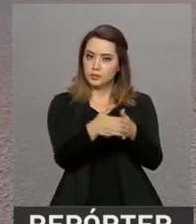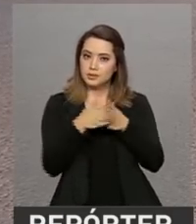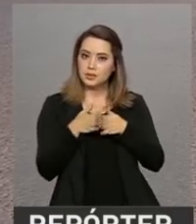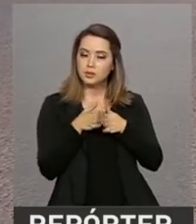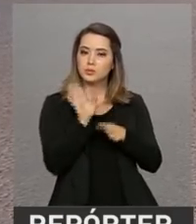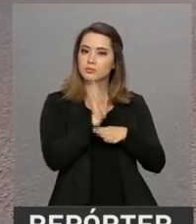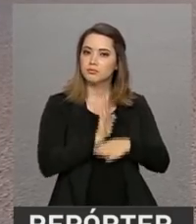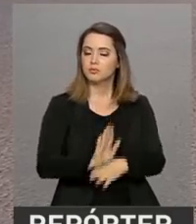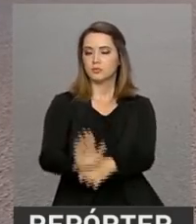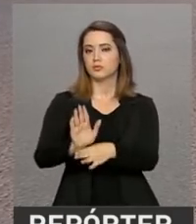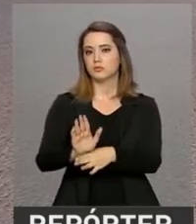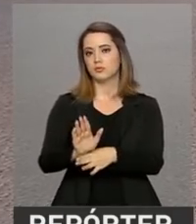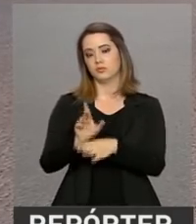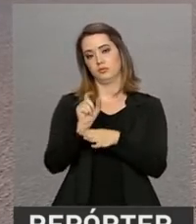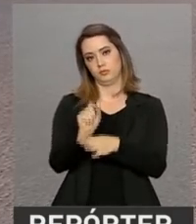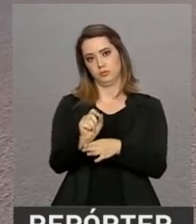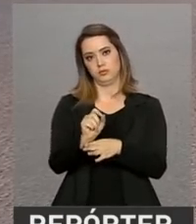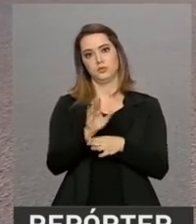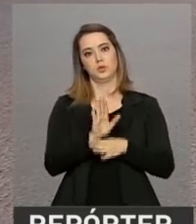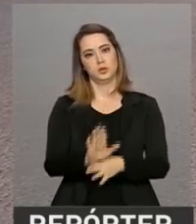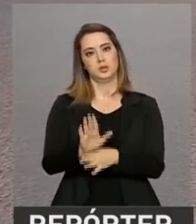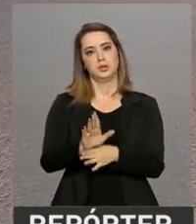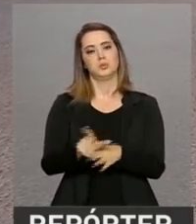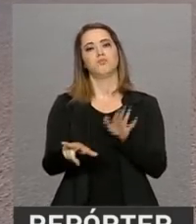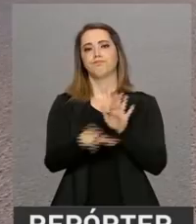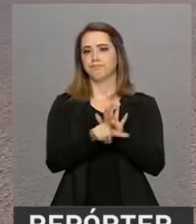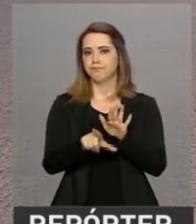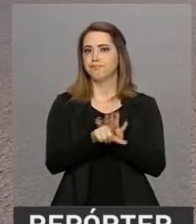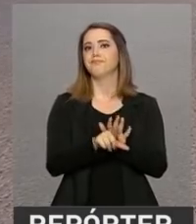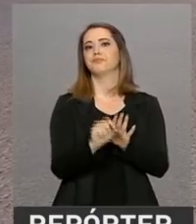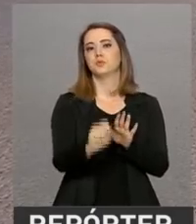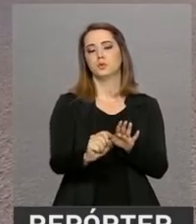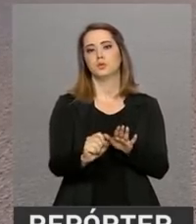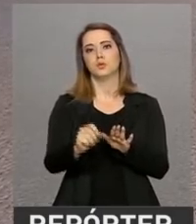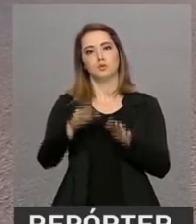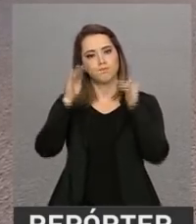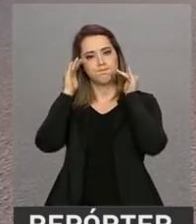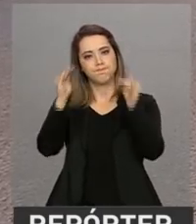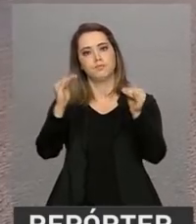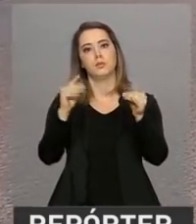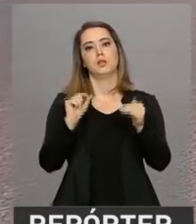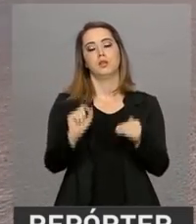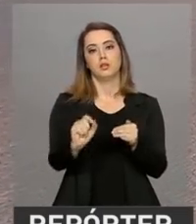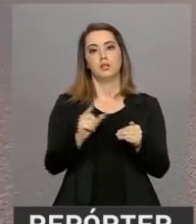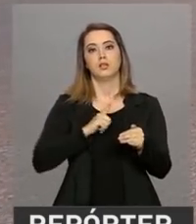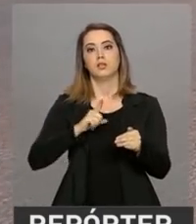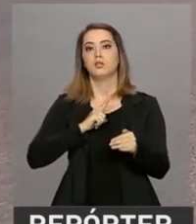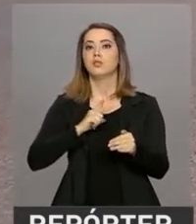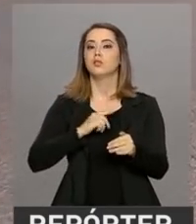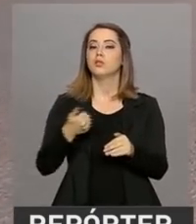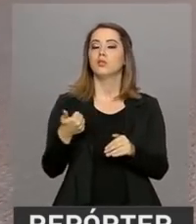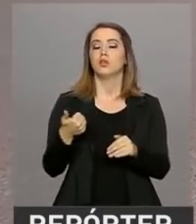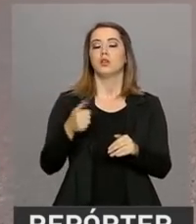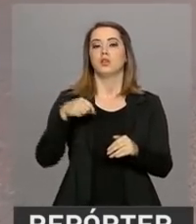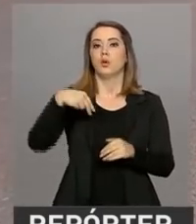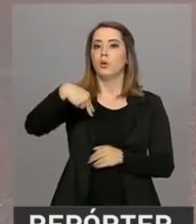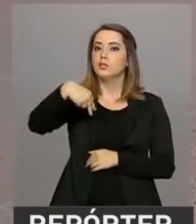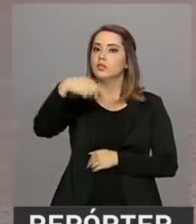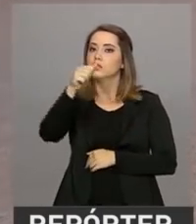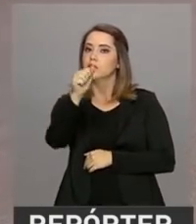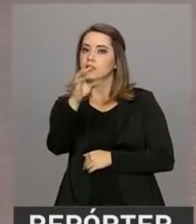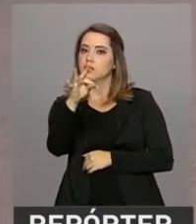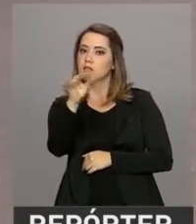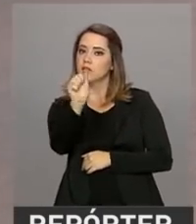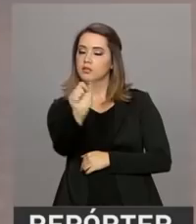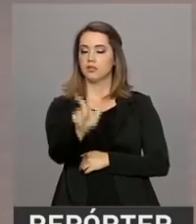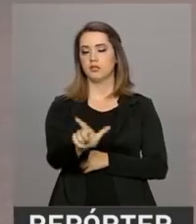Faria, para que o governo federal ajudasse a manter a lei e a ordem, sobretudo na região metropolitana da capital, Natal, onde já foram